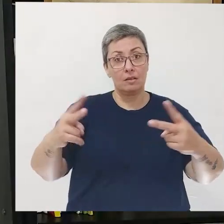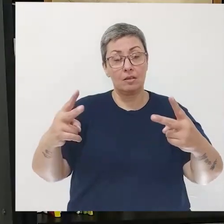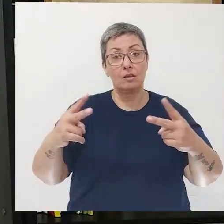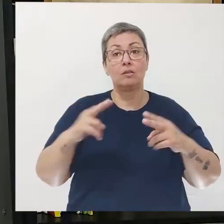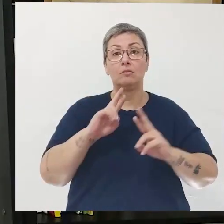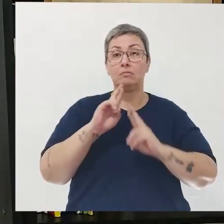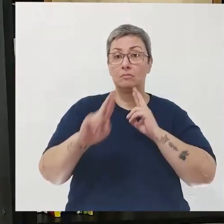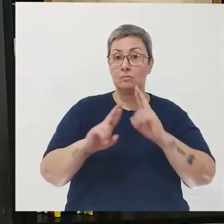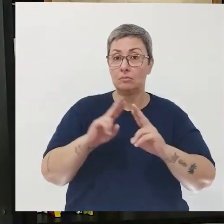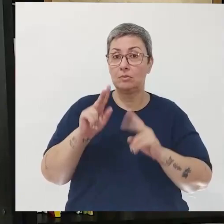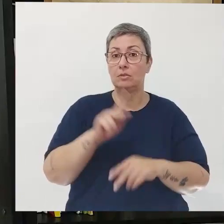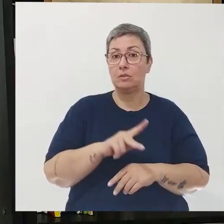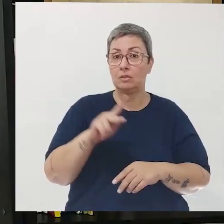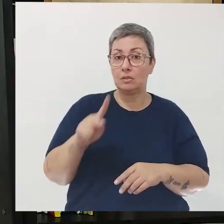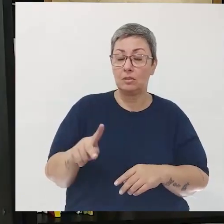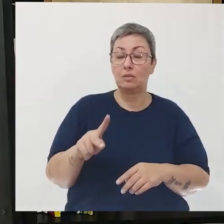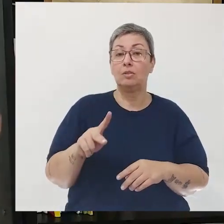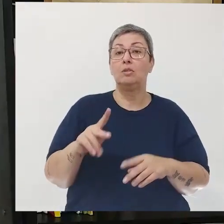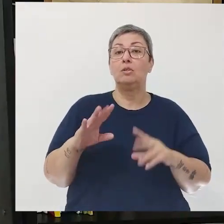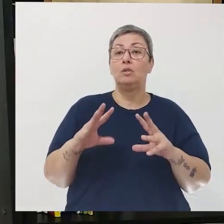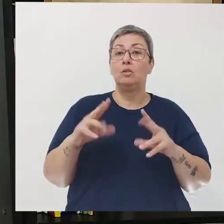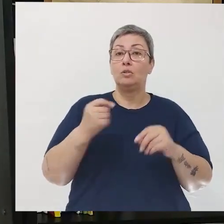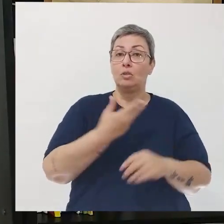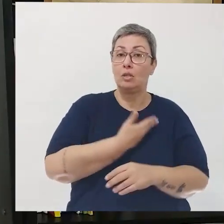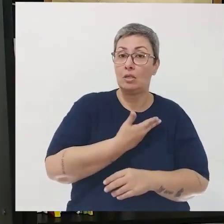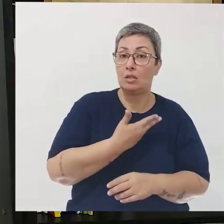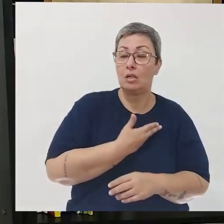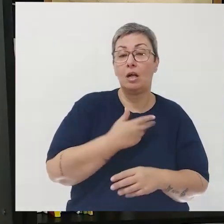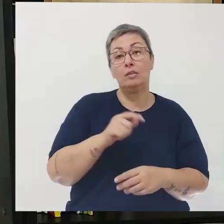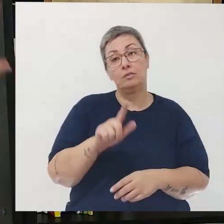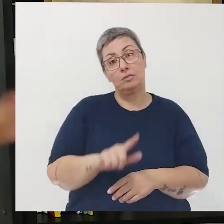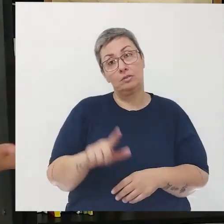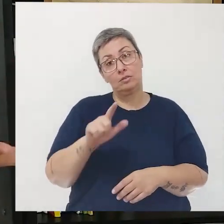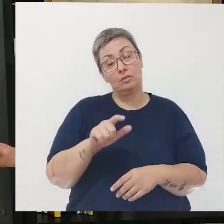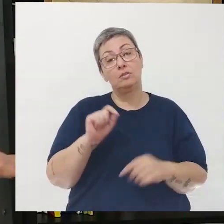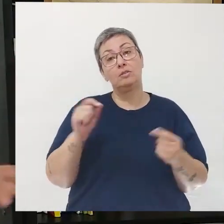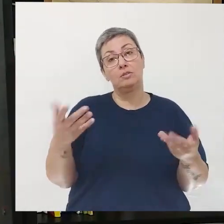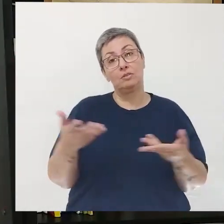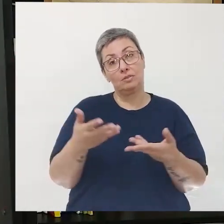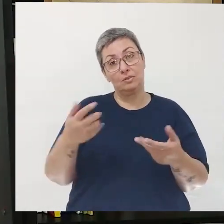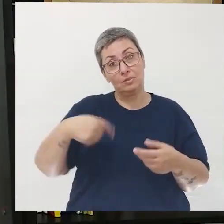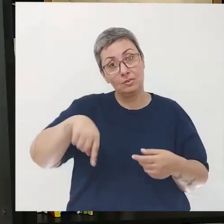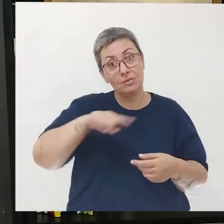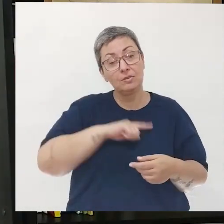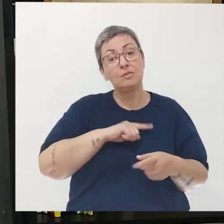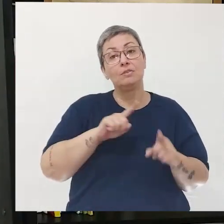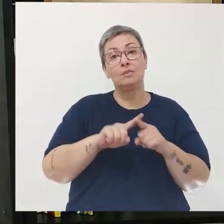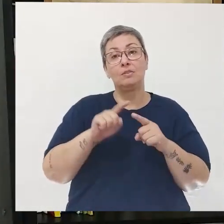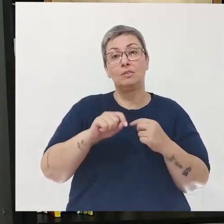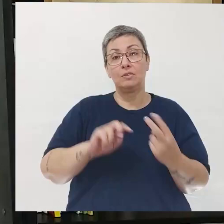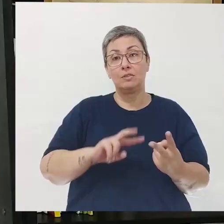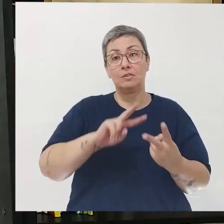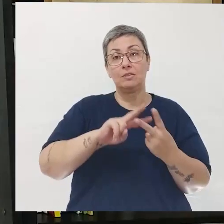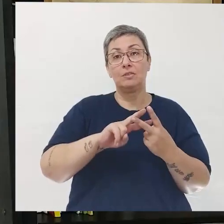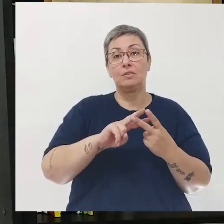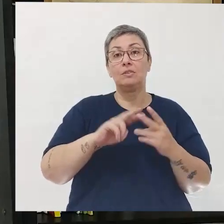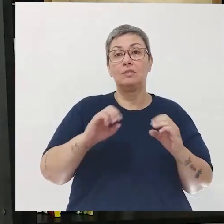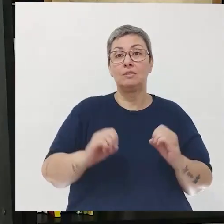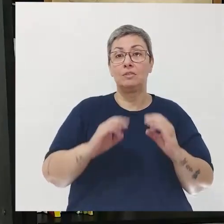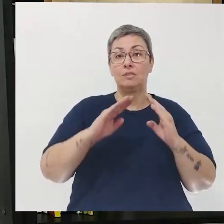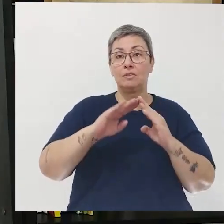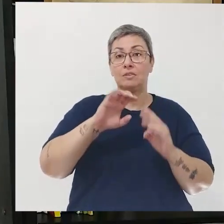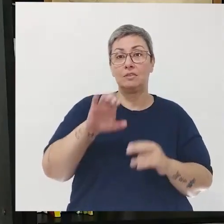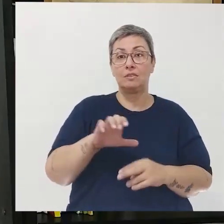Compartilhem as suas respostas com professores, professoras, os colegas e, claro, compartilhe com a gente através da